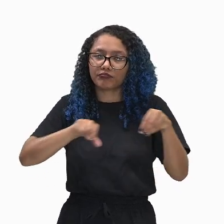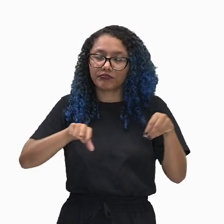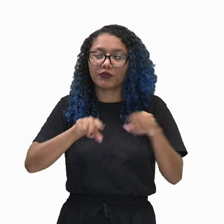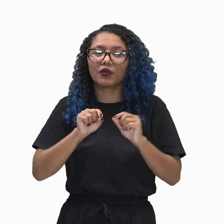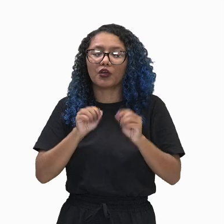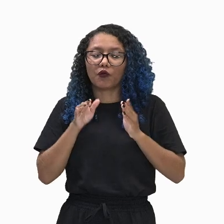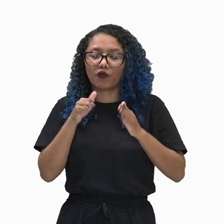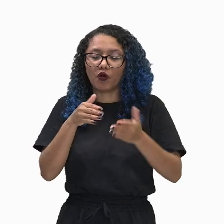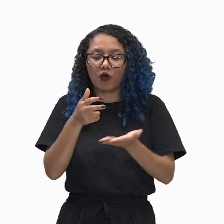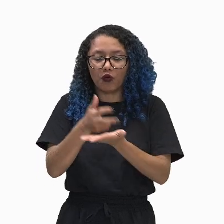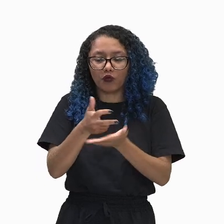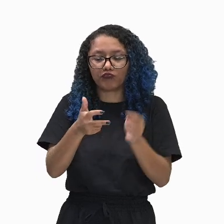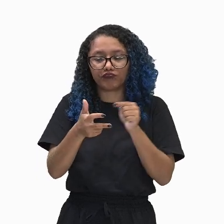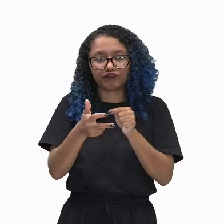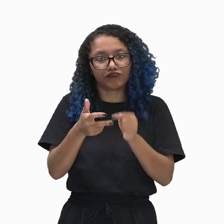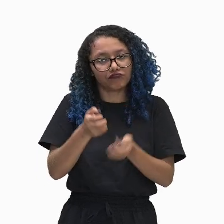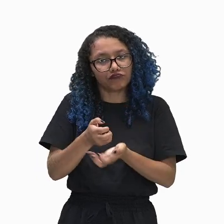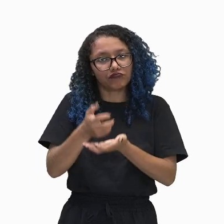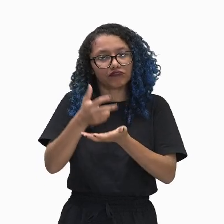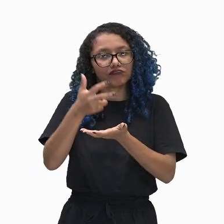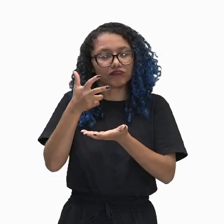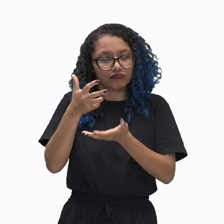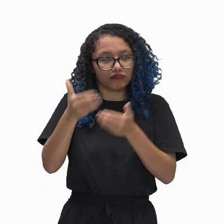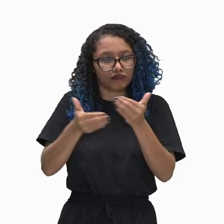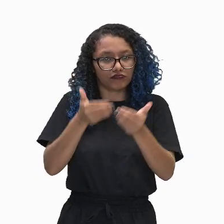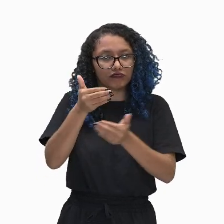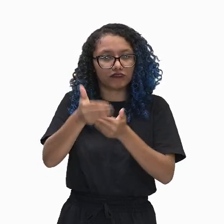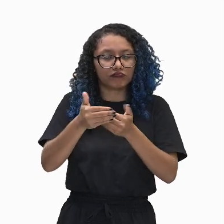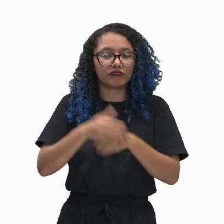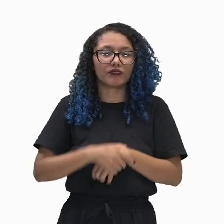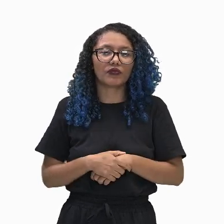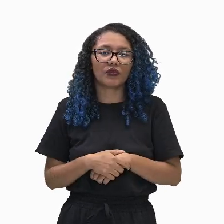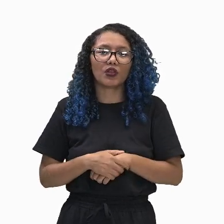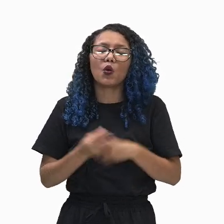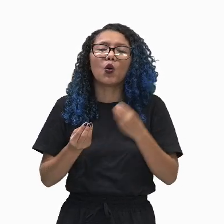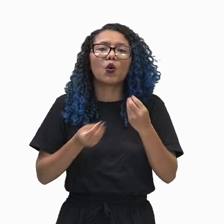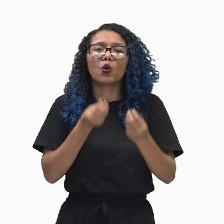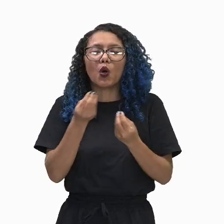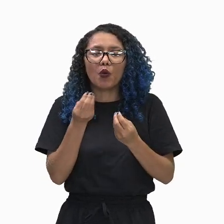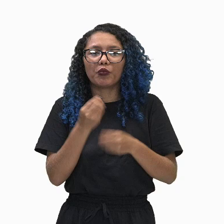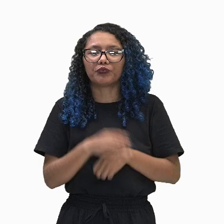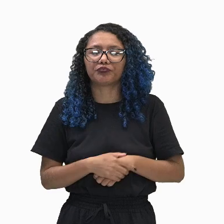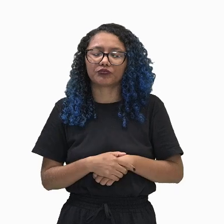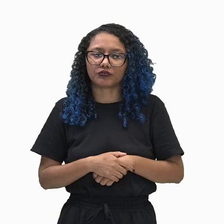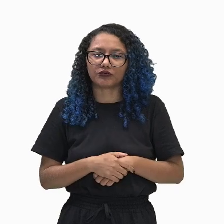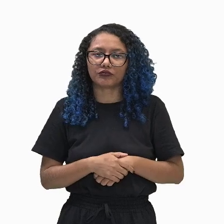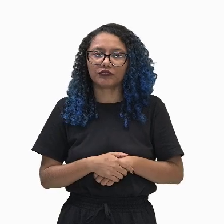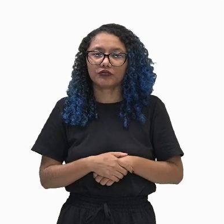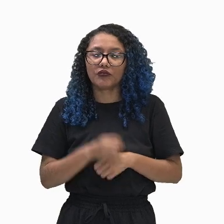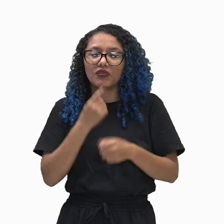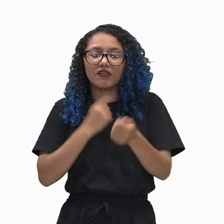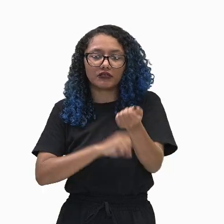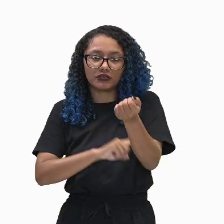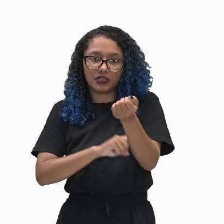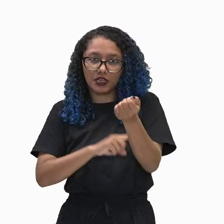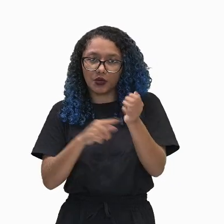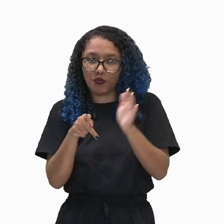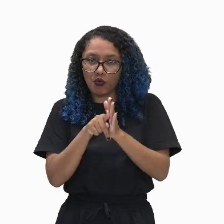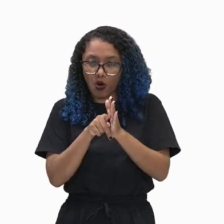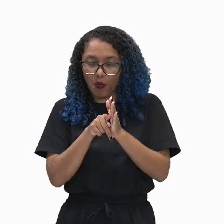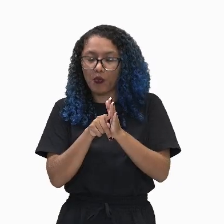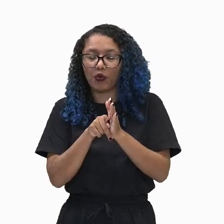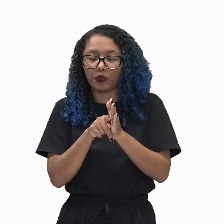desenvolvimento. Esses nutrientes são transferidos da corrente sanguínea da mãe para a do feto através